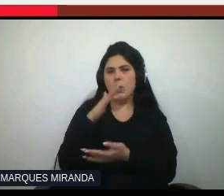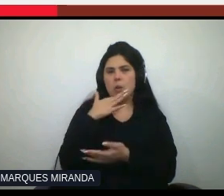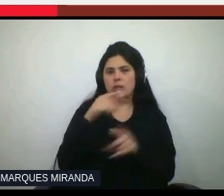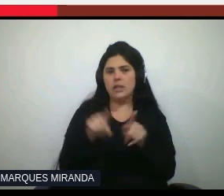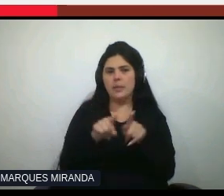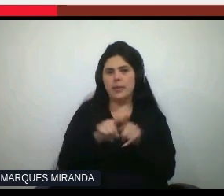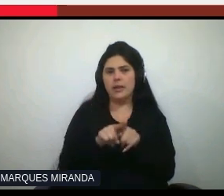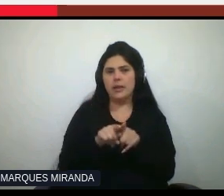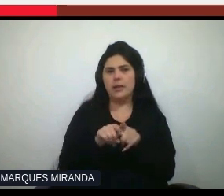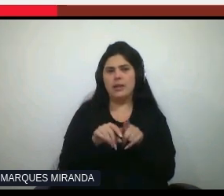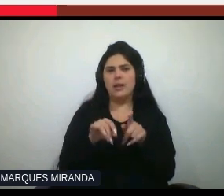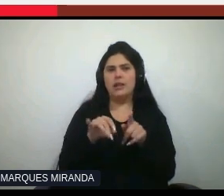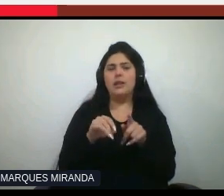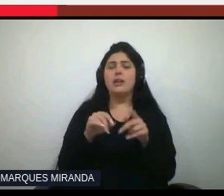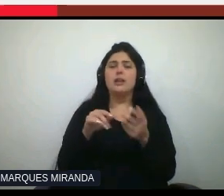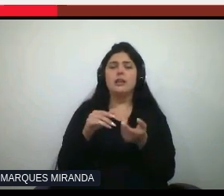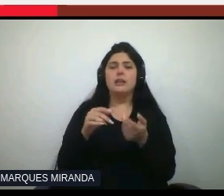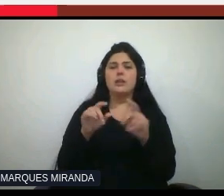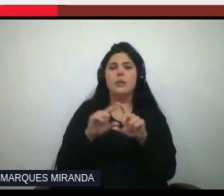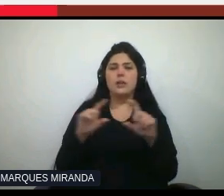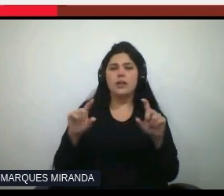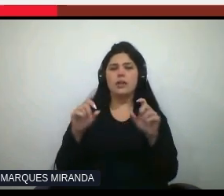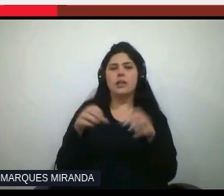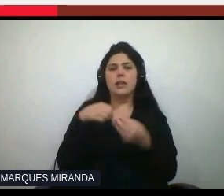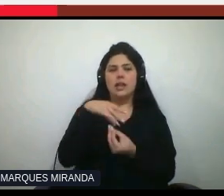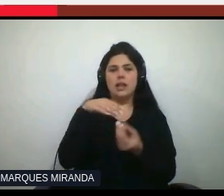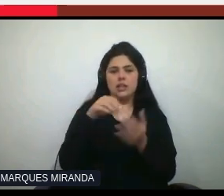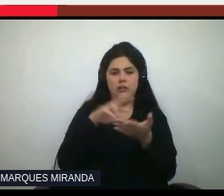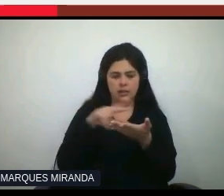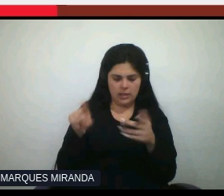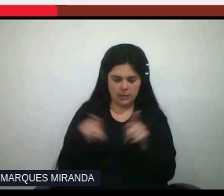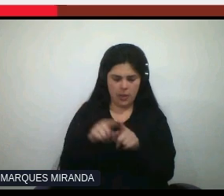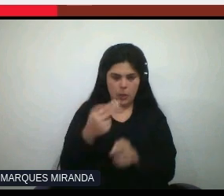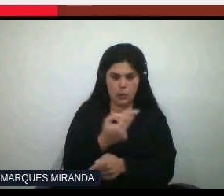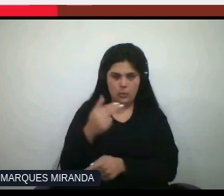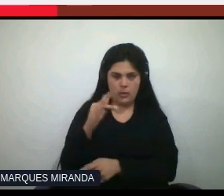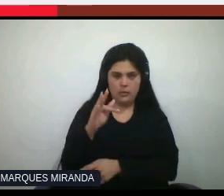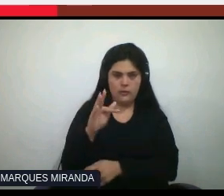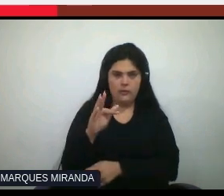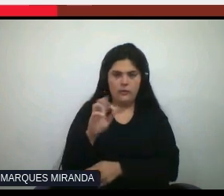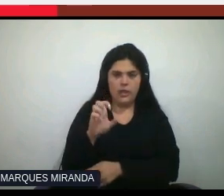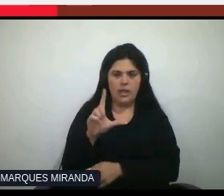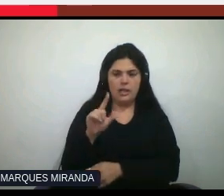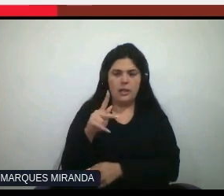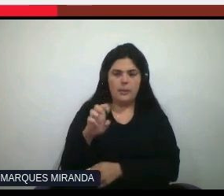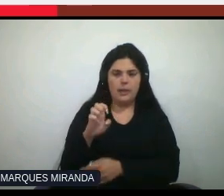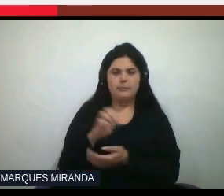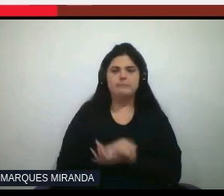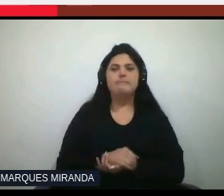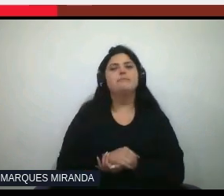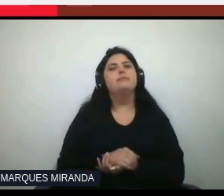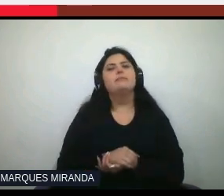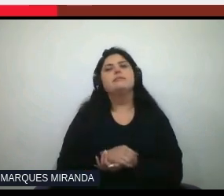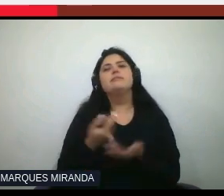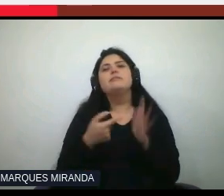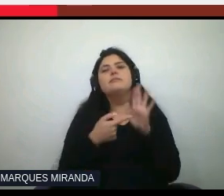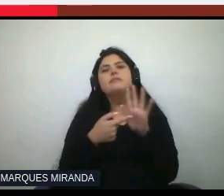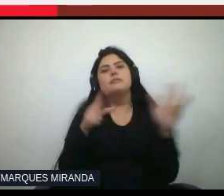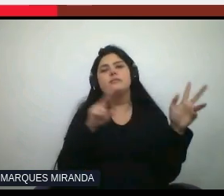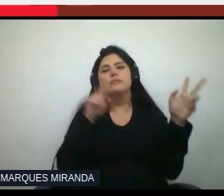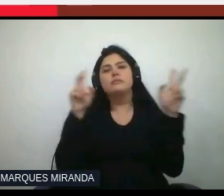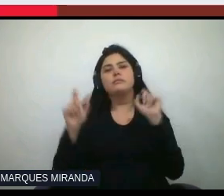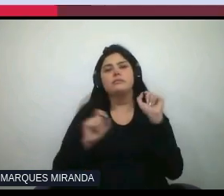The Developers Conference, embaixo escrito Trilha Diversidade, e meu nome, Felipe Oliveira. O tema que eu vou trazer aqui para vocês,